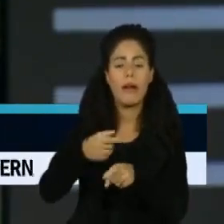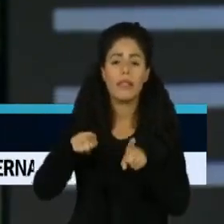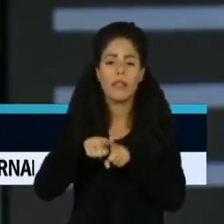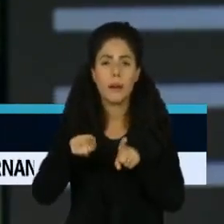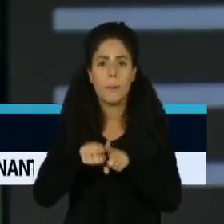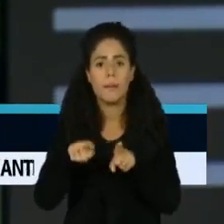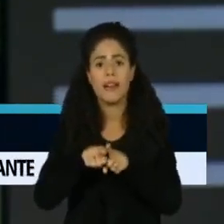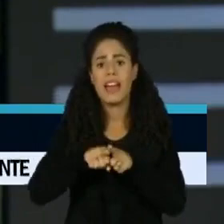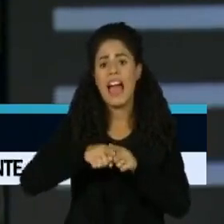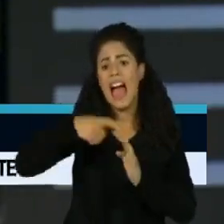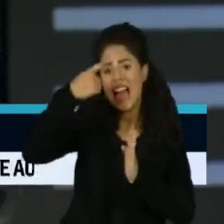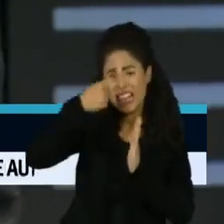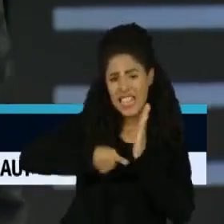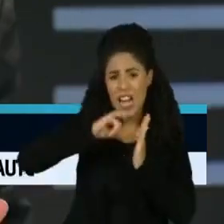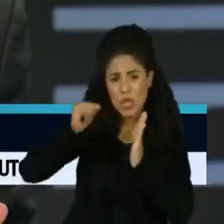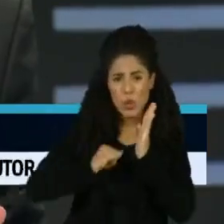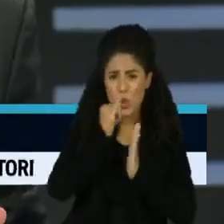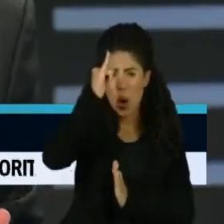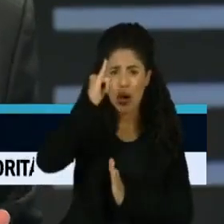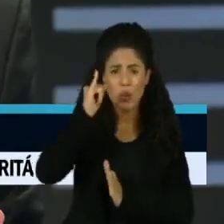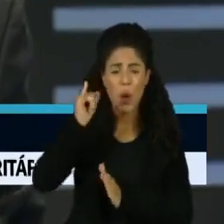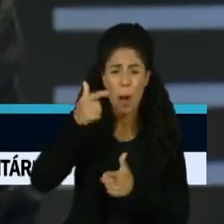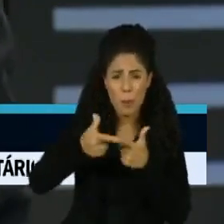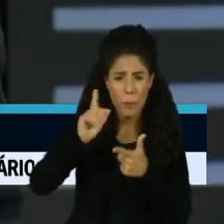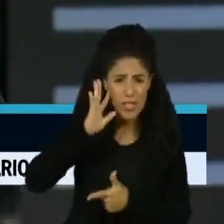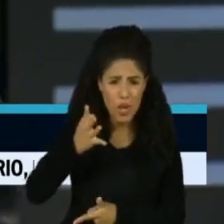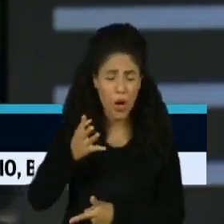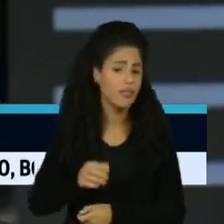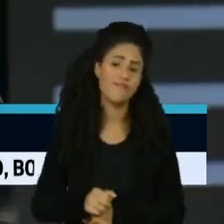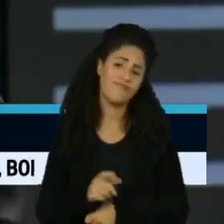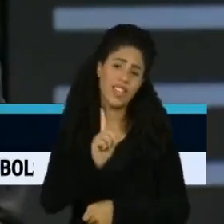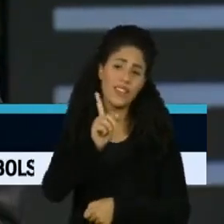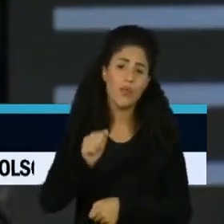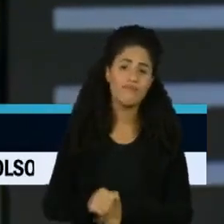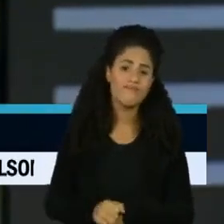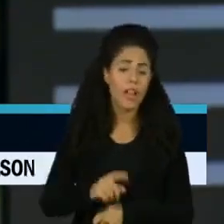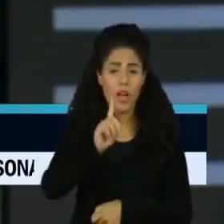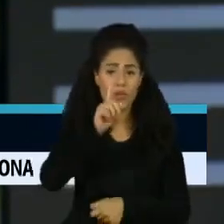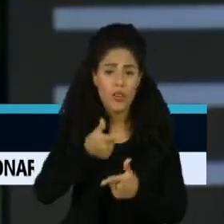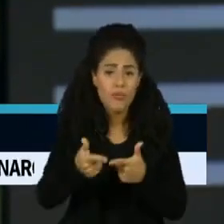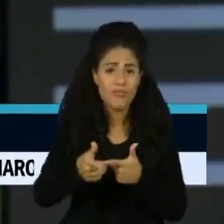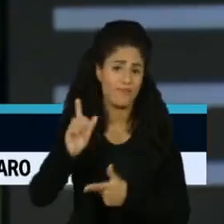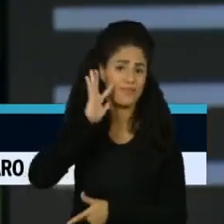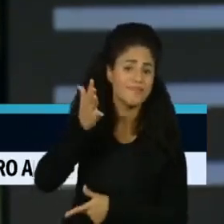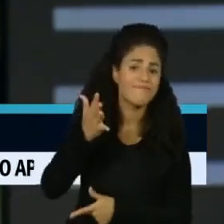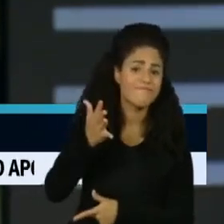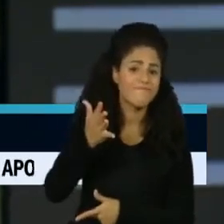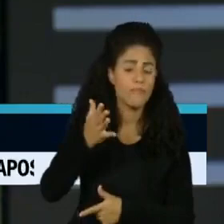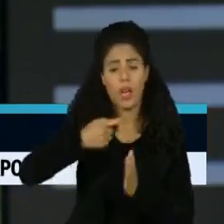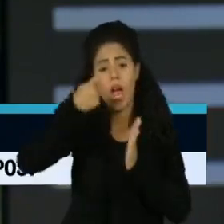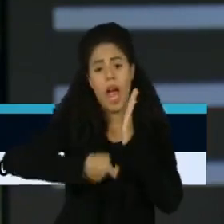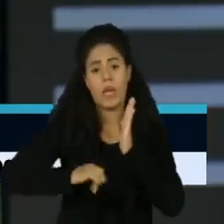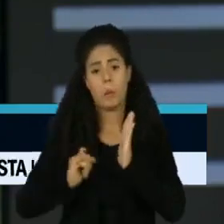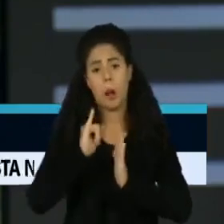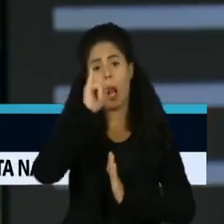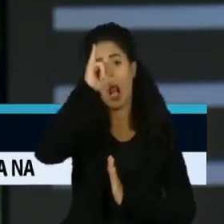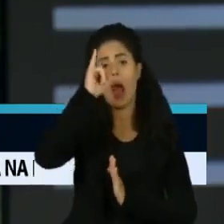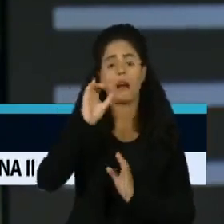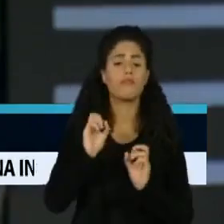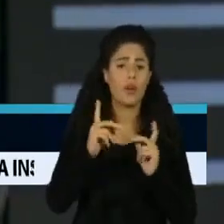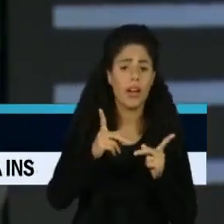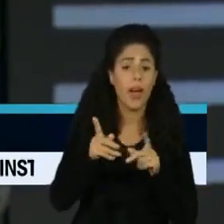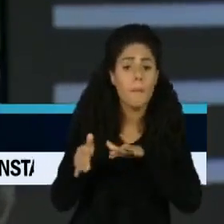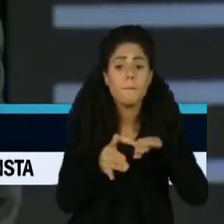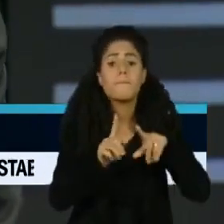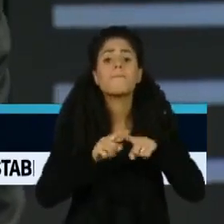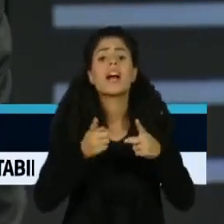resolve com taxa de juros alta, tá certo? E outro, você tem uma parte que é de incerteza econômica. Você subir taxa de juros, você resolve uma desses 4 fatores.